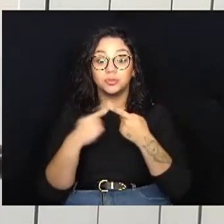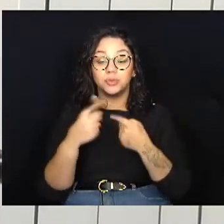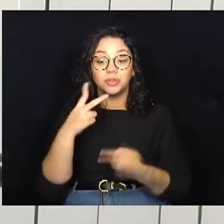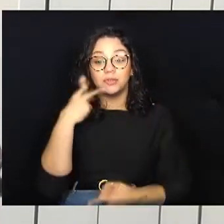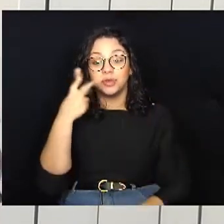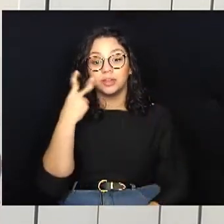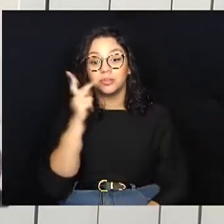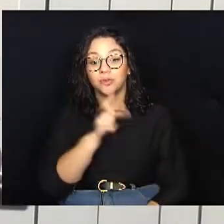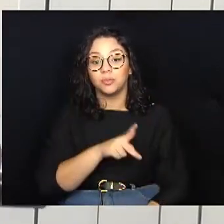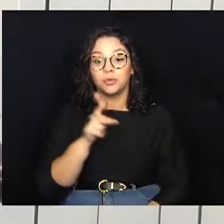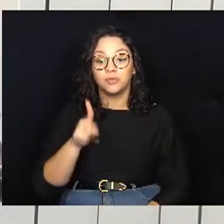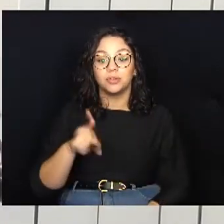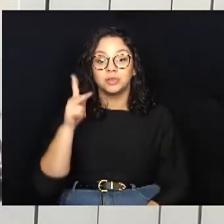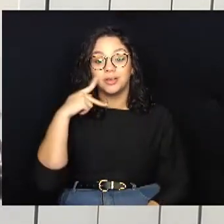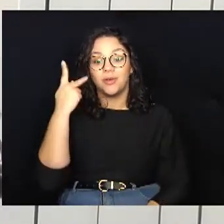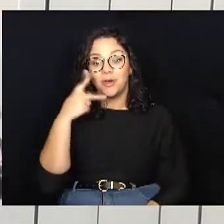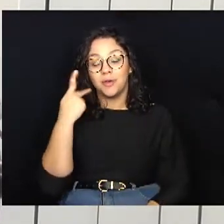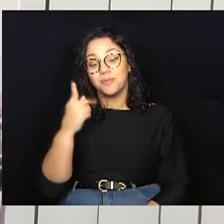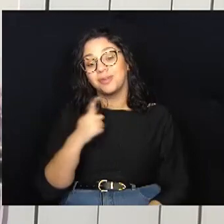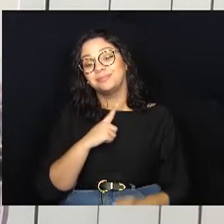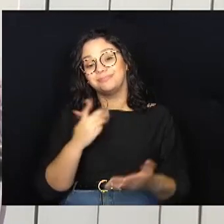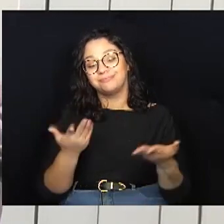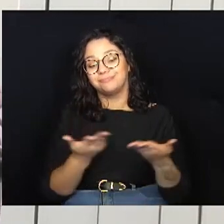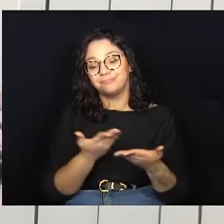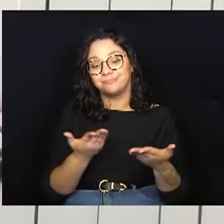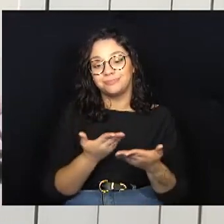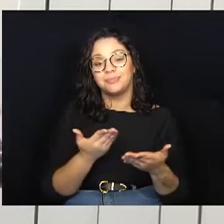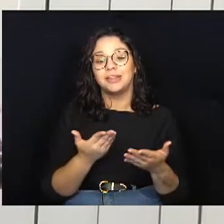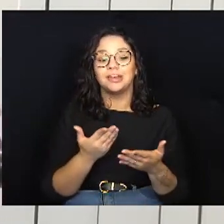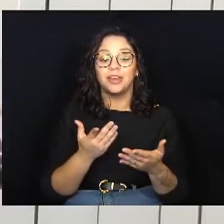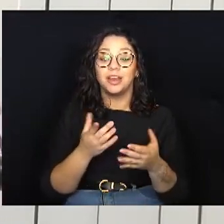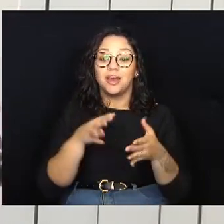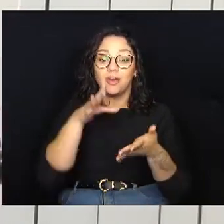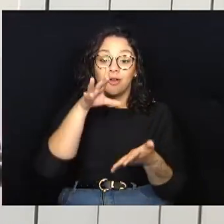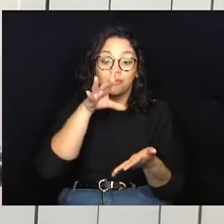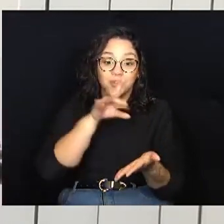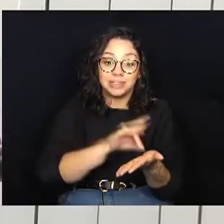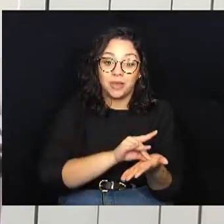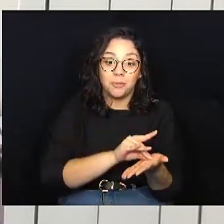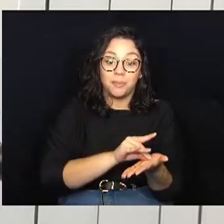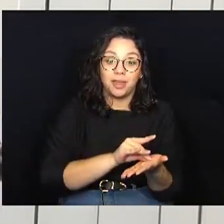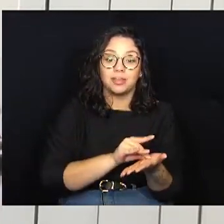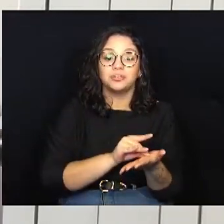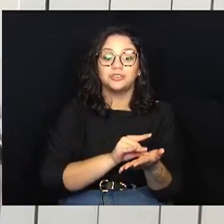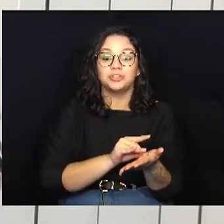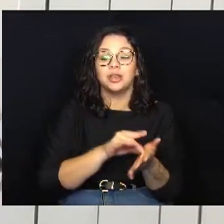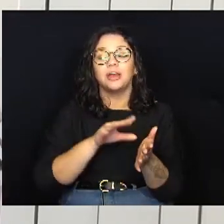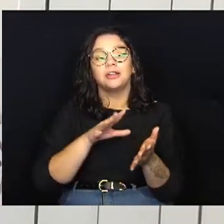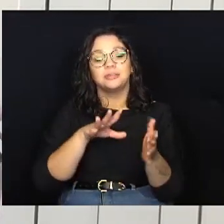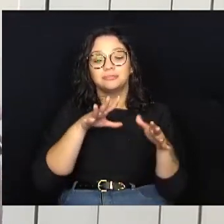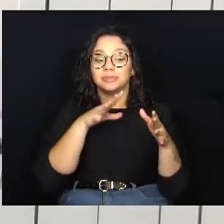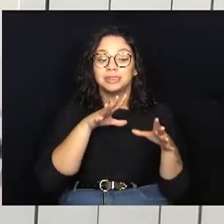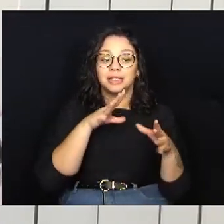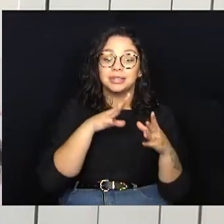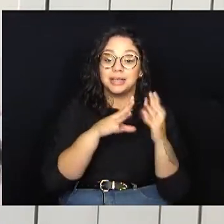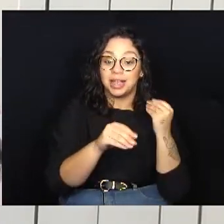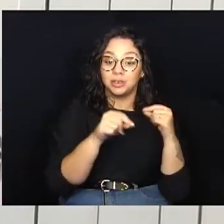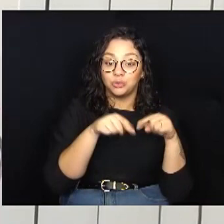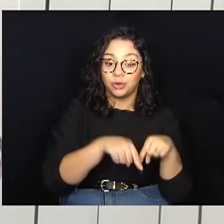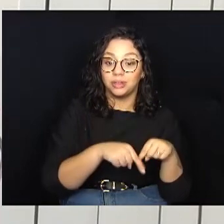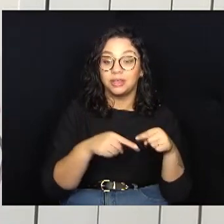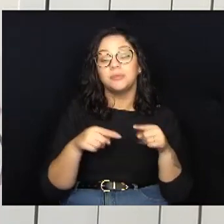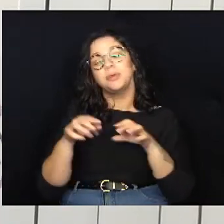professor Alberto está deixando a Câmara oficialmente, né, para assumir como o novo